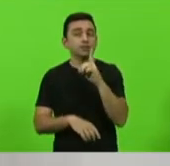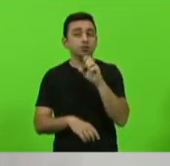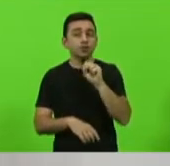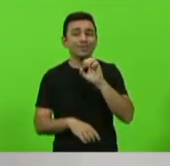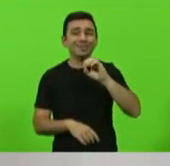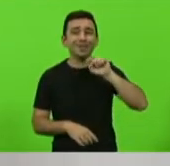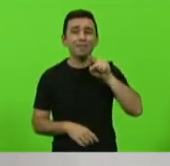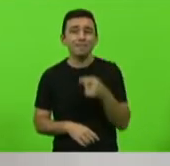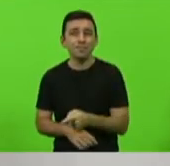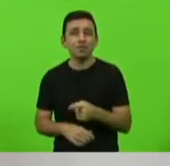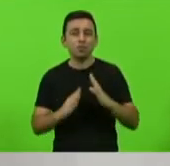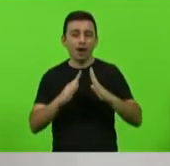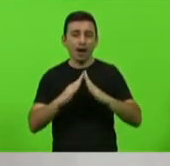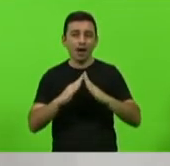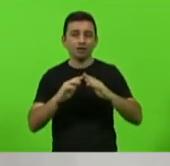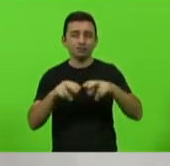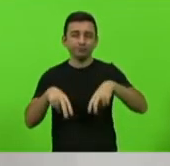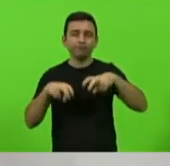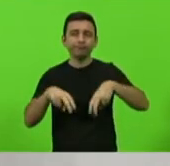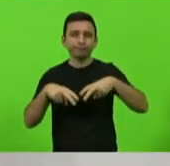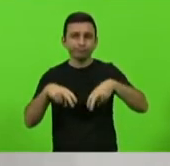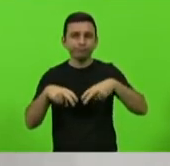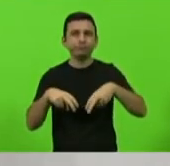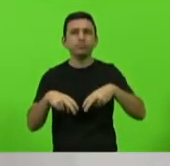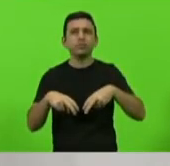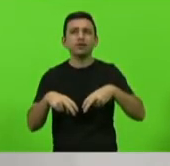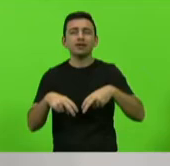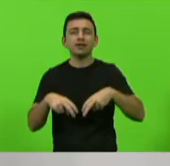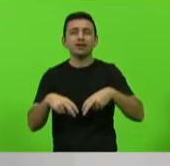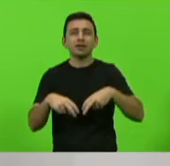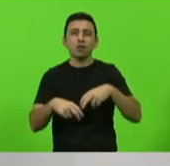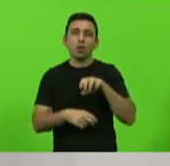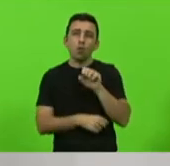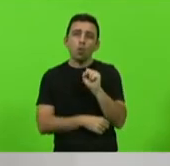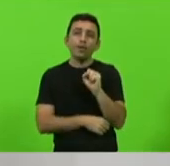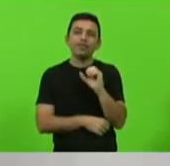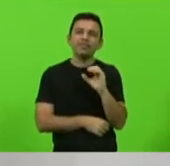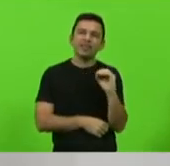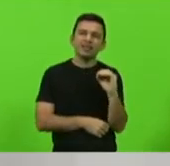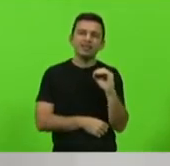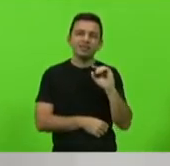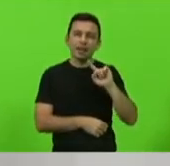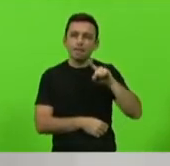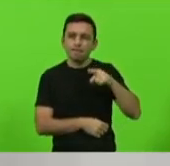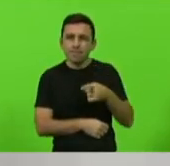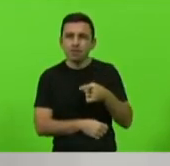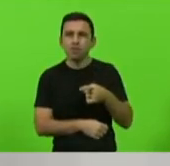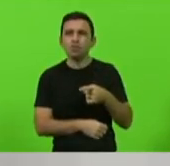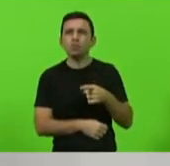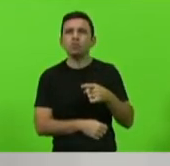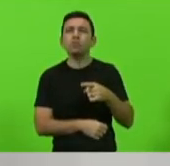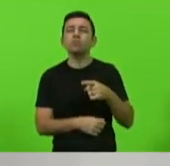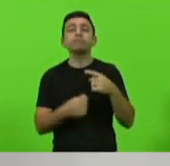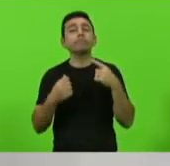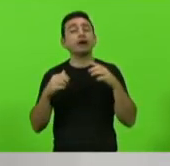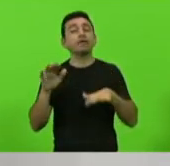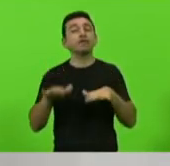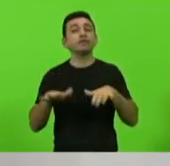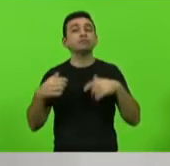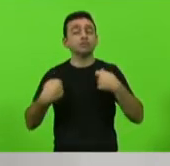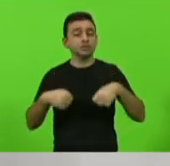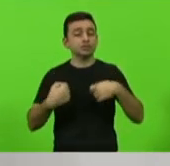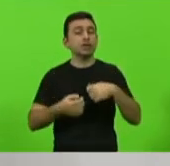rurais. Vamos dizer que dessas, 80 mil venham precisar desse